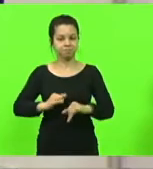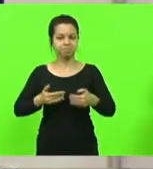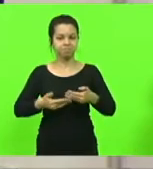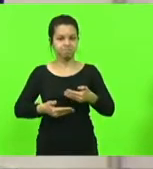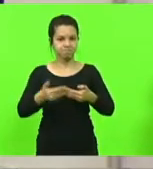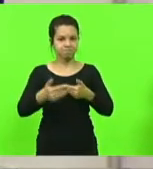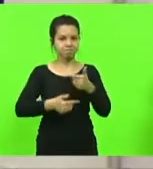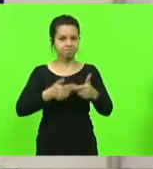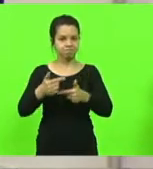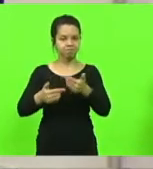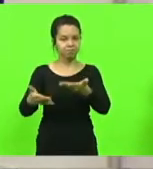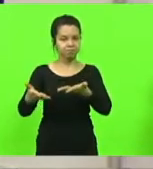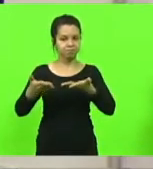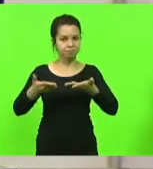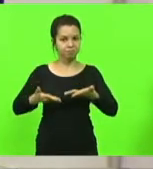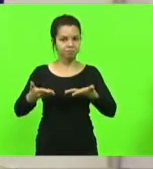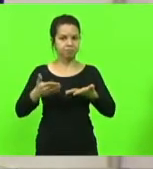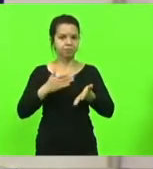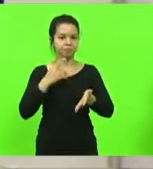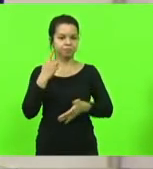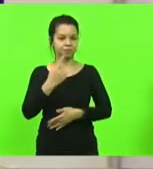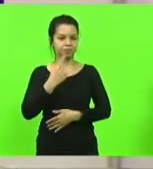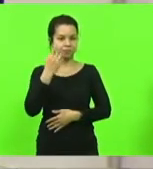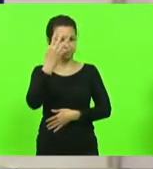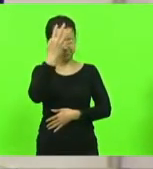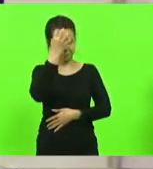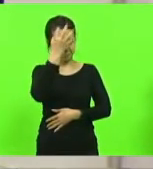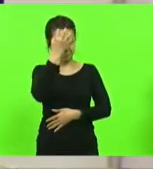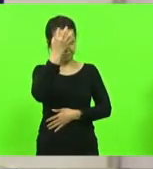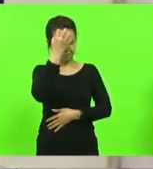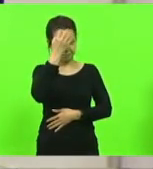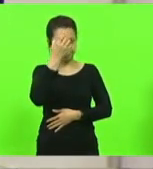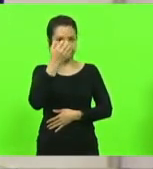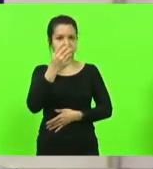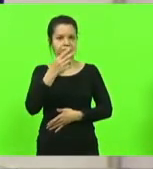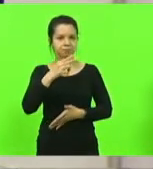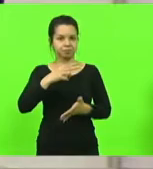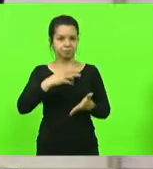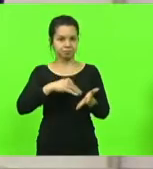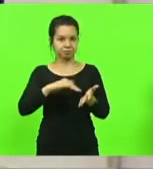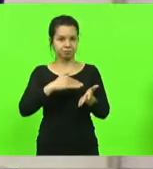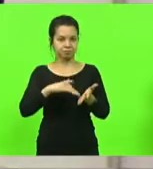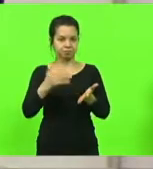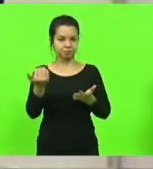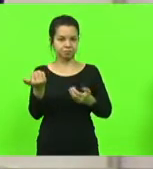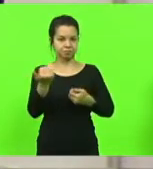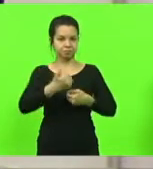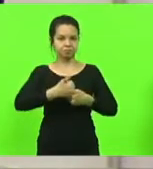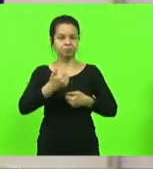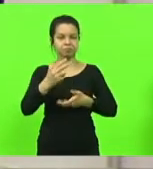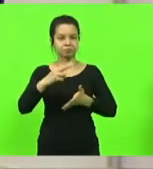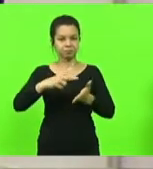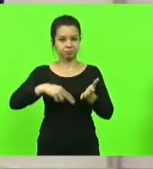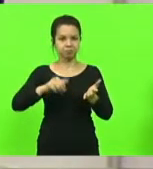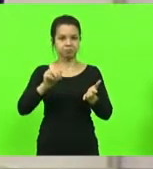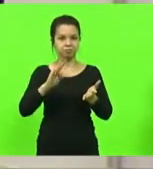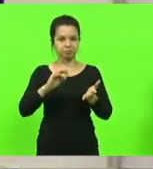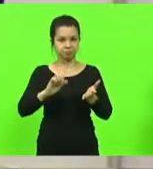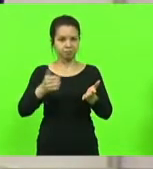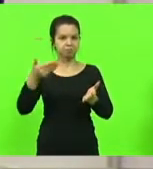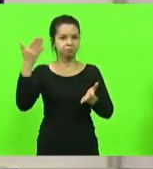trabalhos e convidou o senhor deputado Ismael dos Santos para, como secretário ad hoc, proceder à leitura das atas das